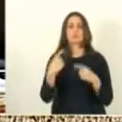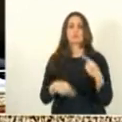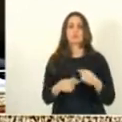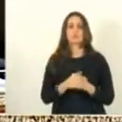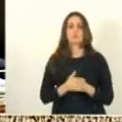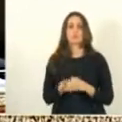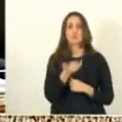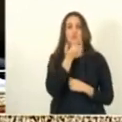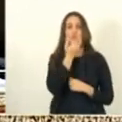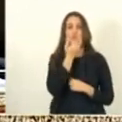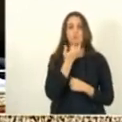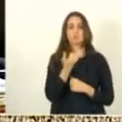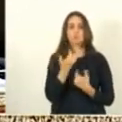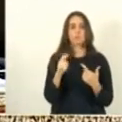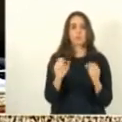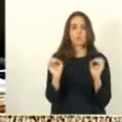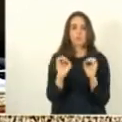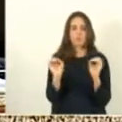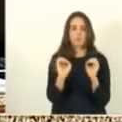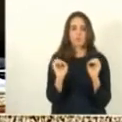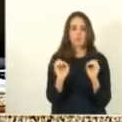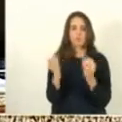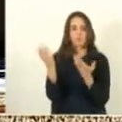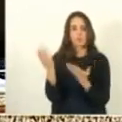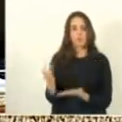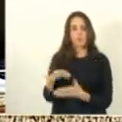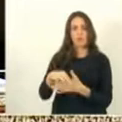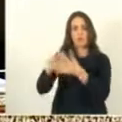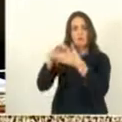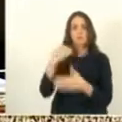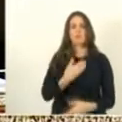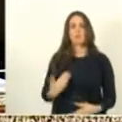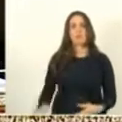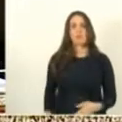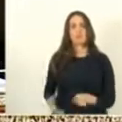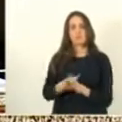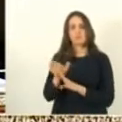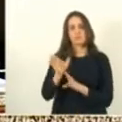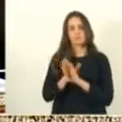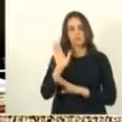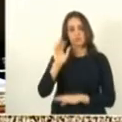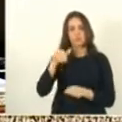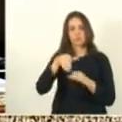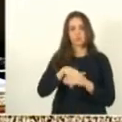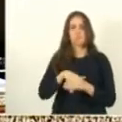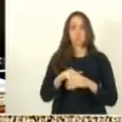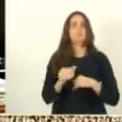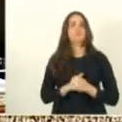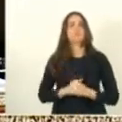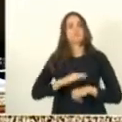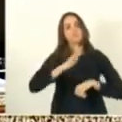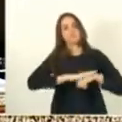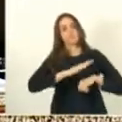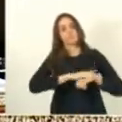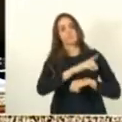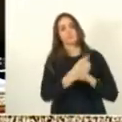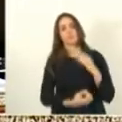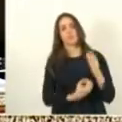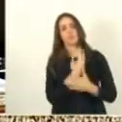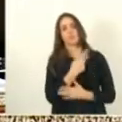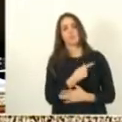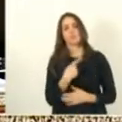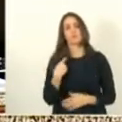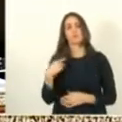veto. Não havendo quem queira discutir, eu ouço o líder do governo para encaminhar o voto. Senhor presidente, conforme o autor do projeto,